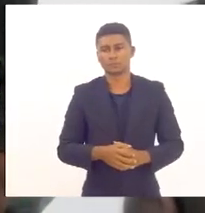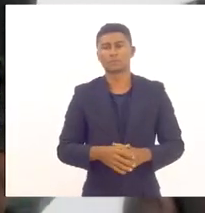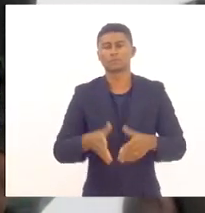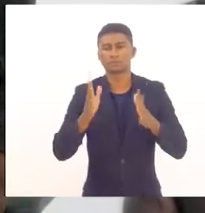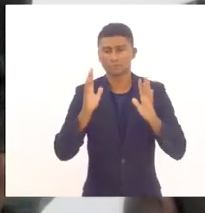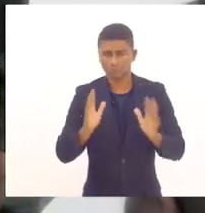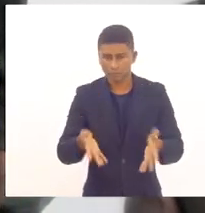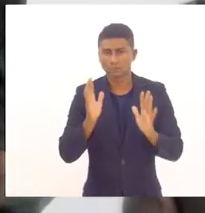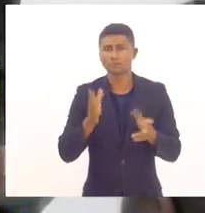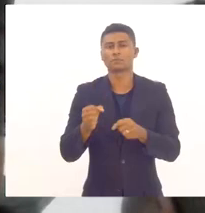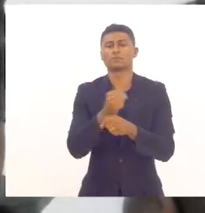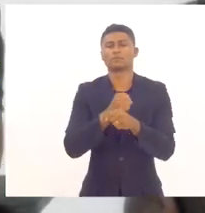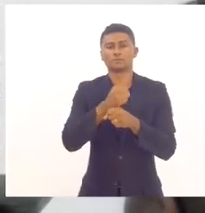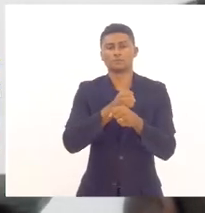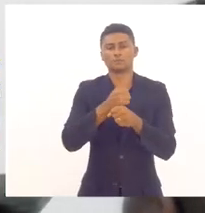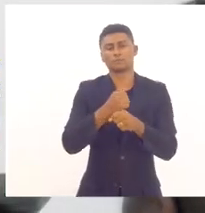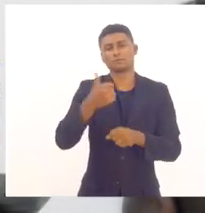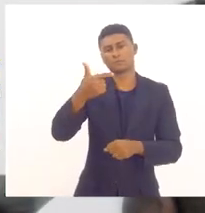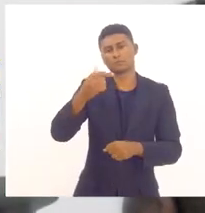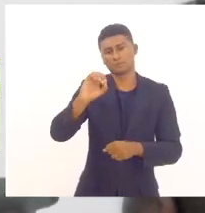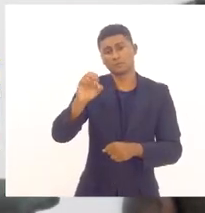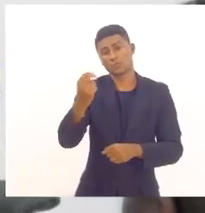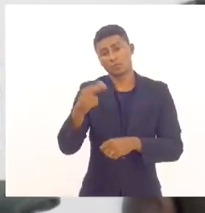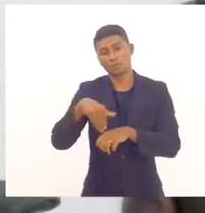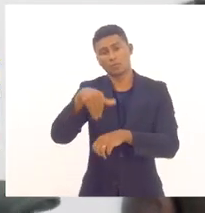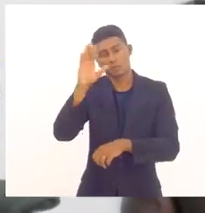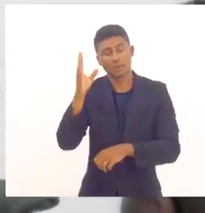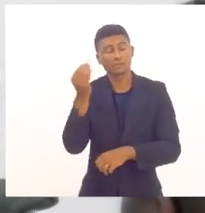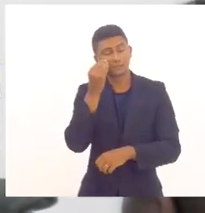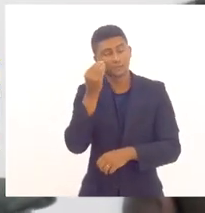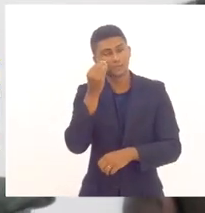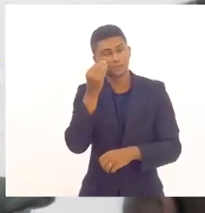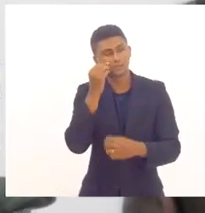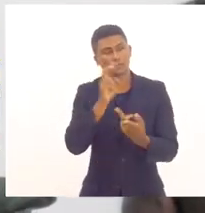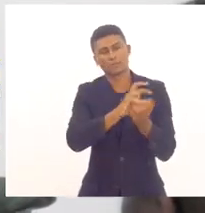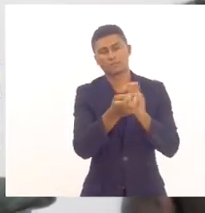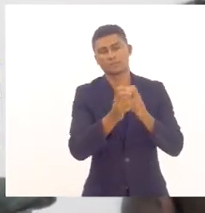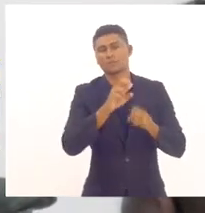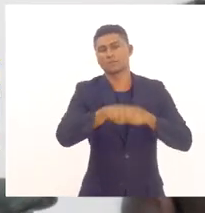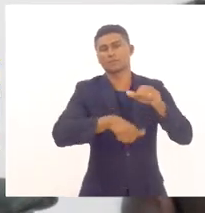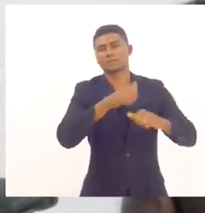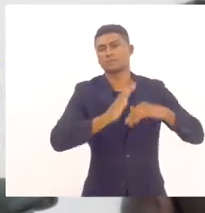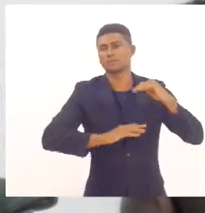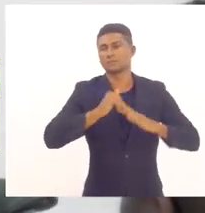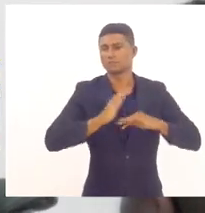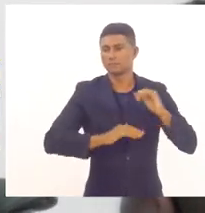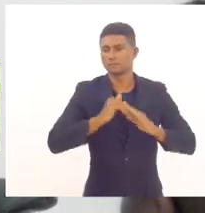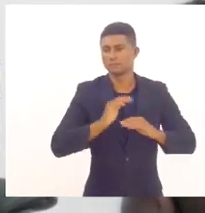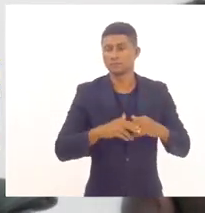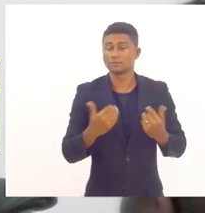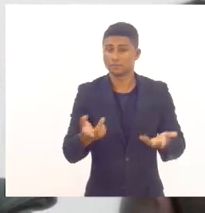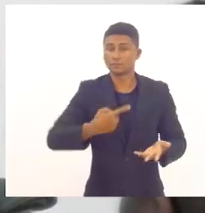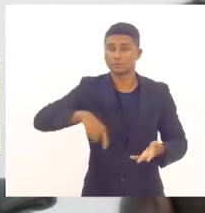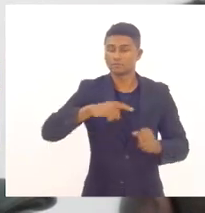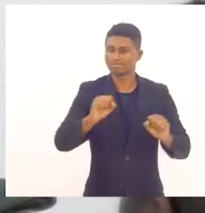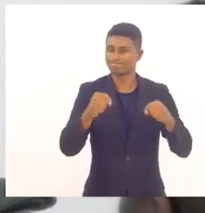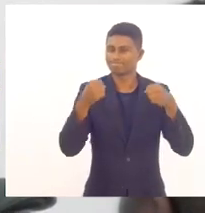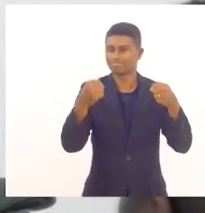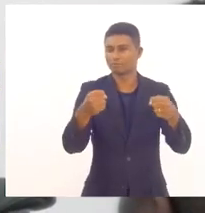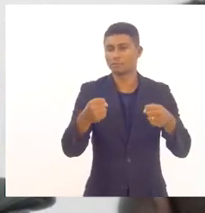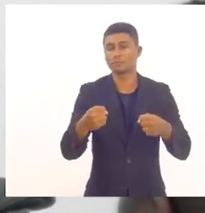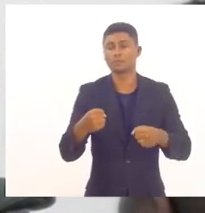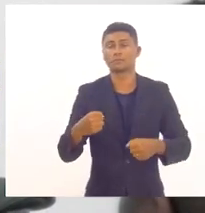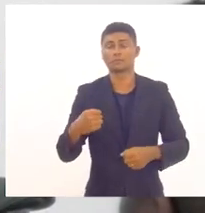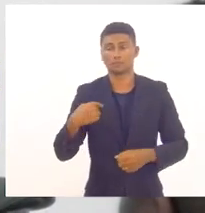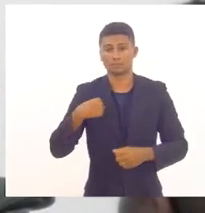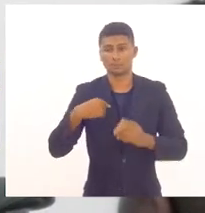20 anos ou mais buscando a profissionalização da capoeira. Na busca da profissionalização da capoeira, eu tenho